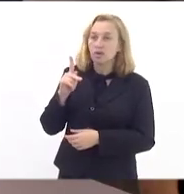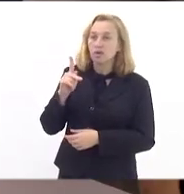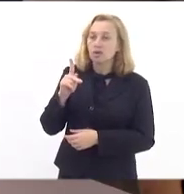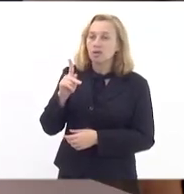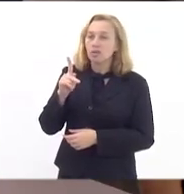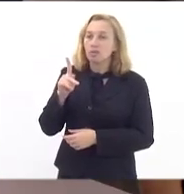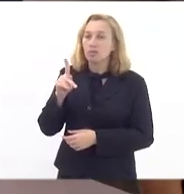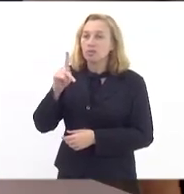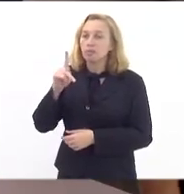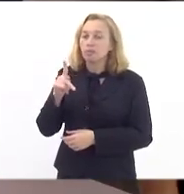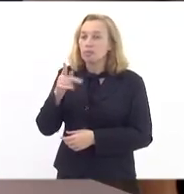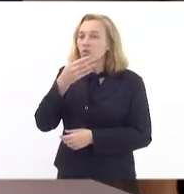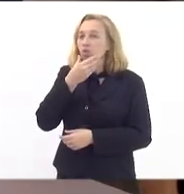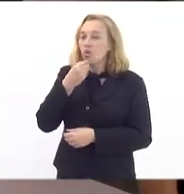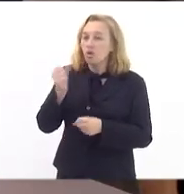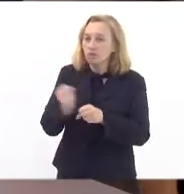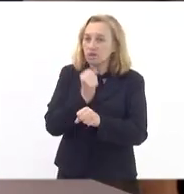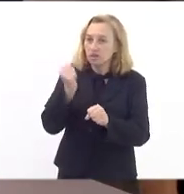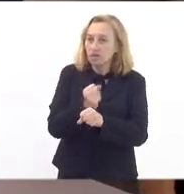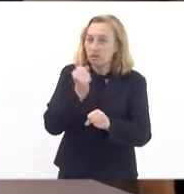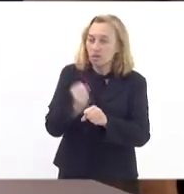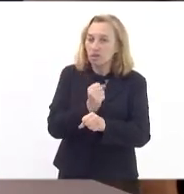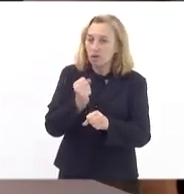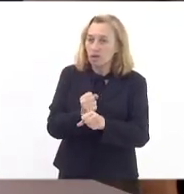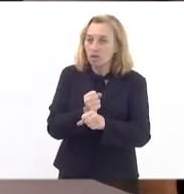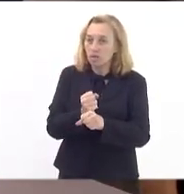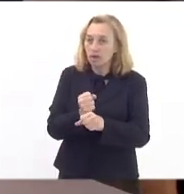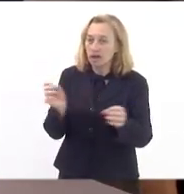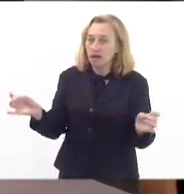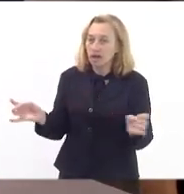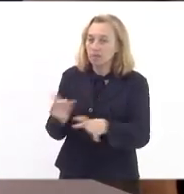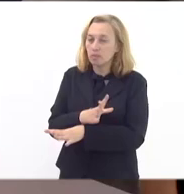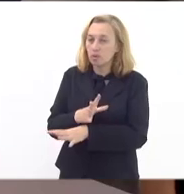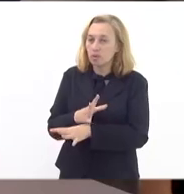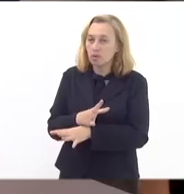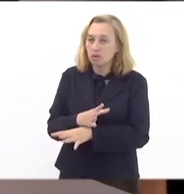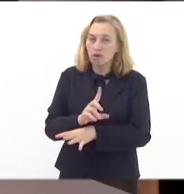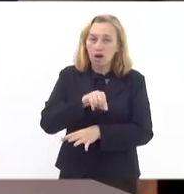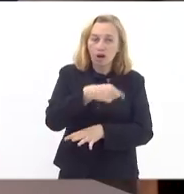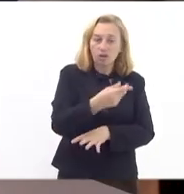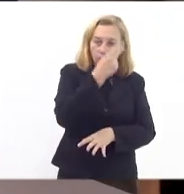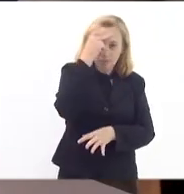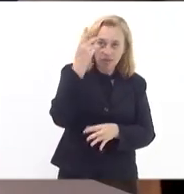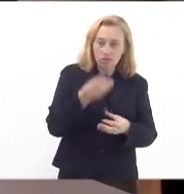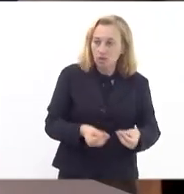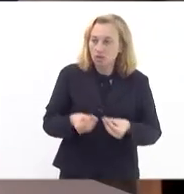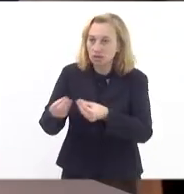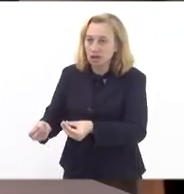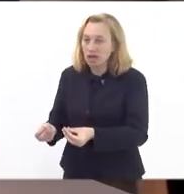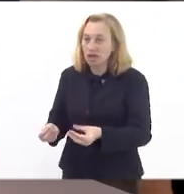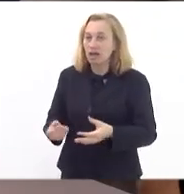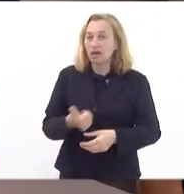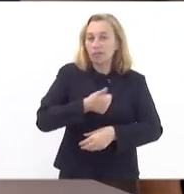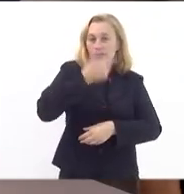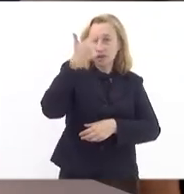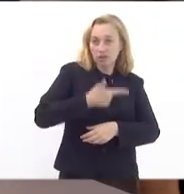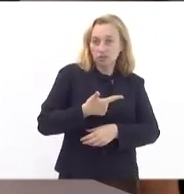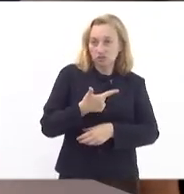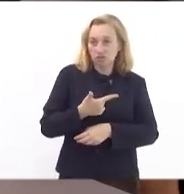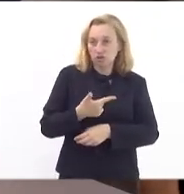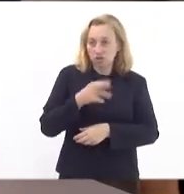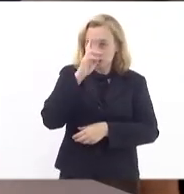acabou com uma obra e o dono da obra fala não pode ficar com o material vou pedir para você concluir mexer os seus dentes tem um meio-dia já tem que os deputados